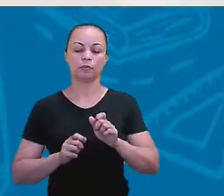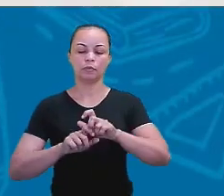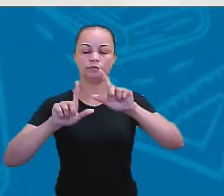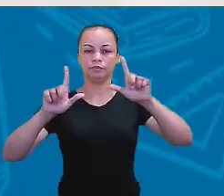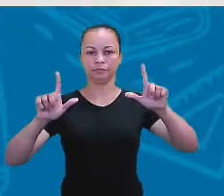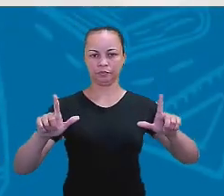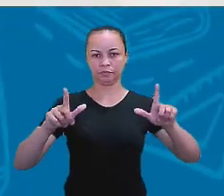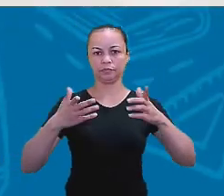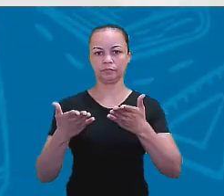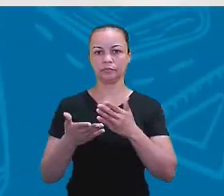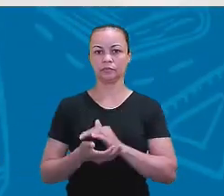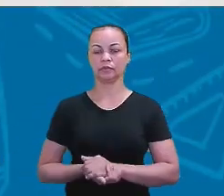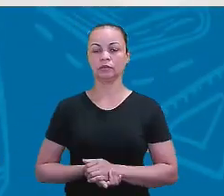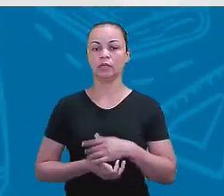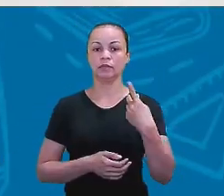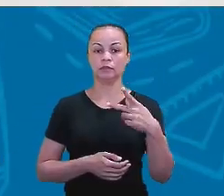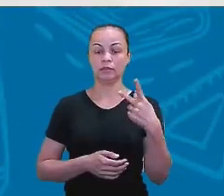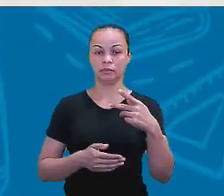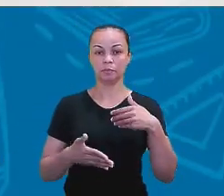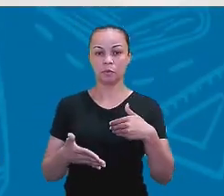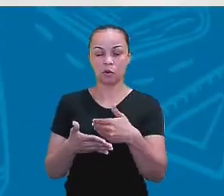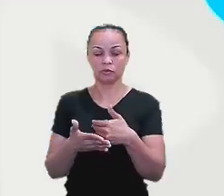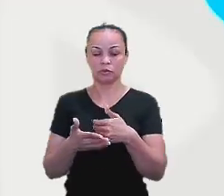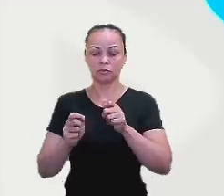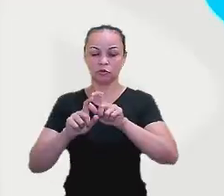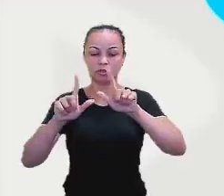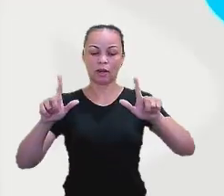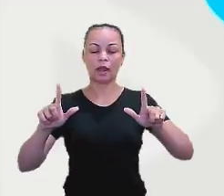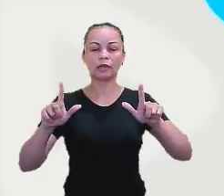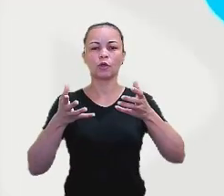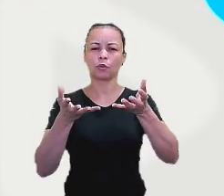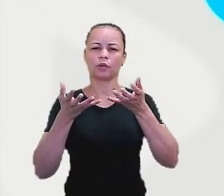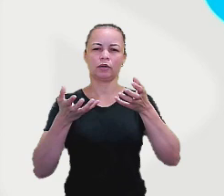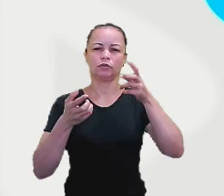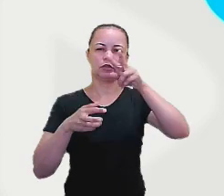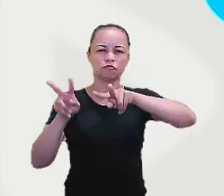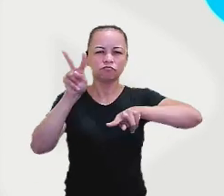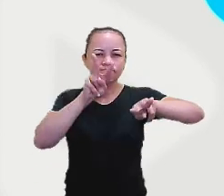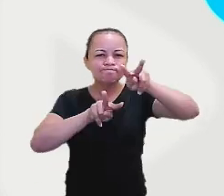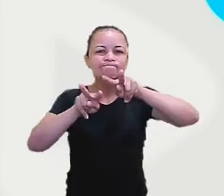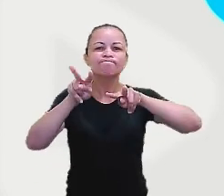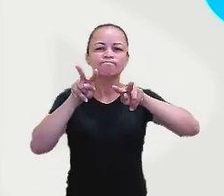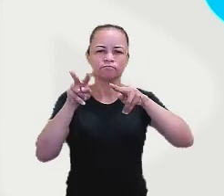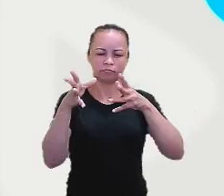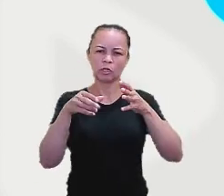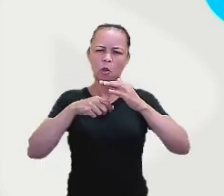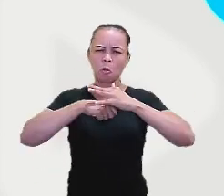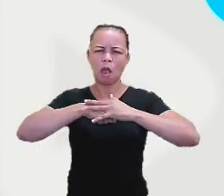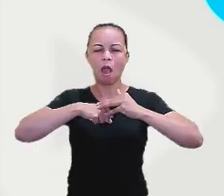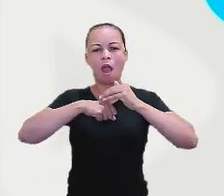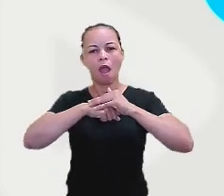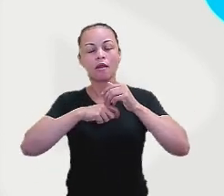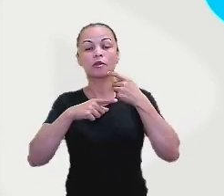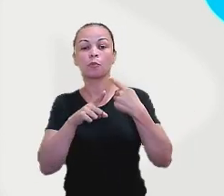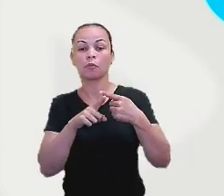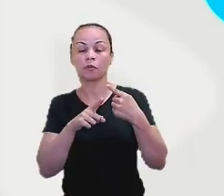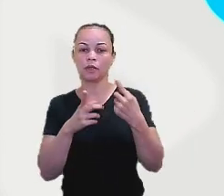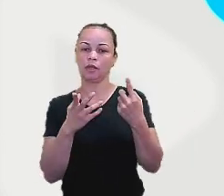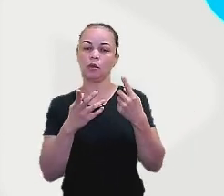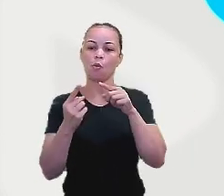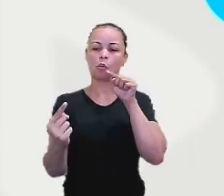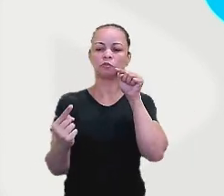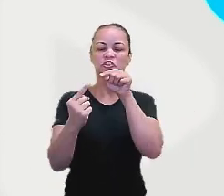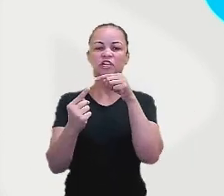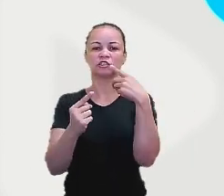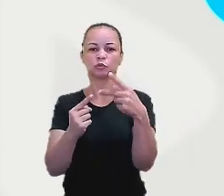slide. E a partir desse próximo slide, abre essa imagem aí, eu vou querer que você olhe com muito carinho, porque eu quero que você entenda qual vai ser o grande objeto